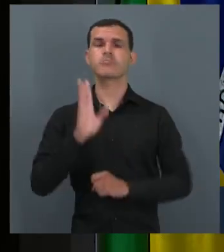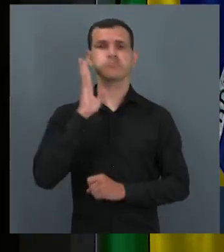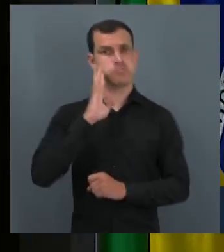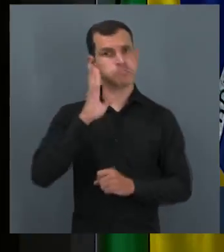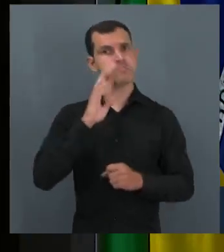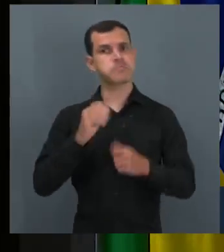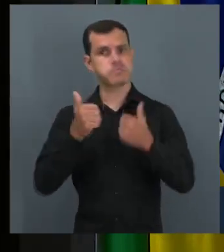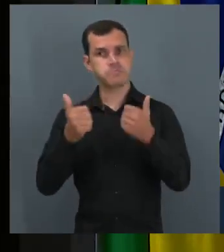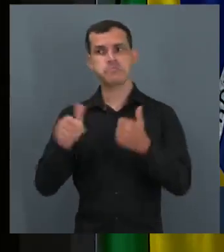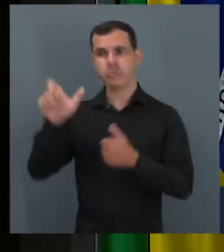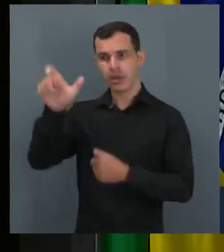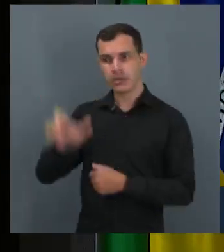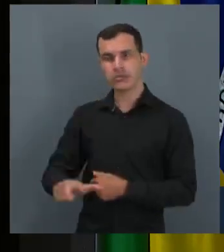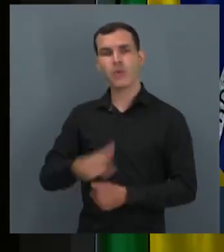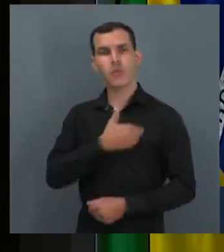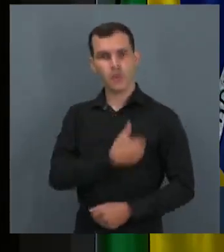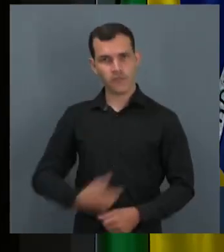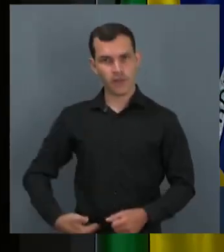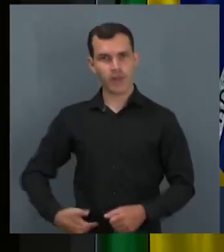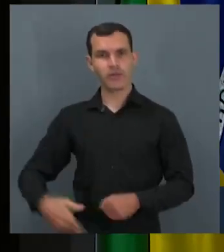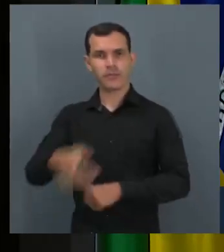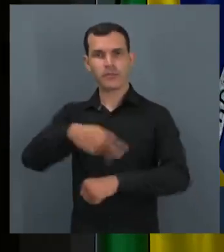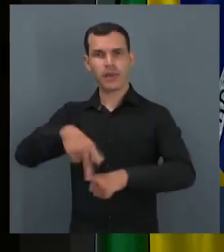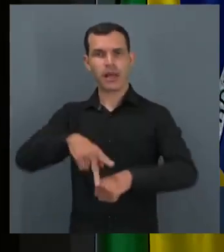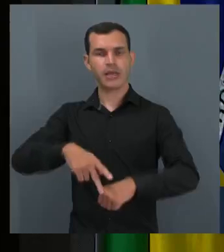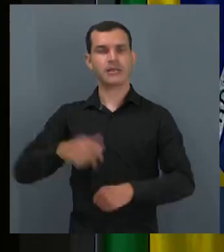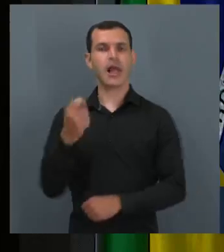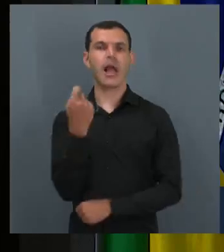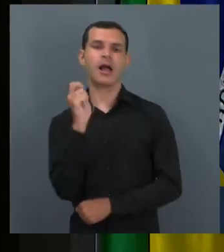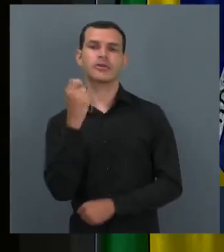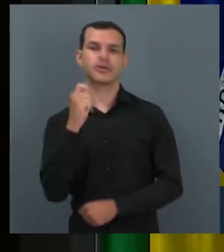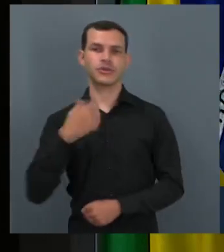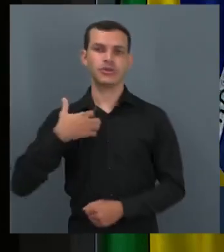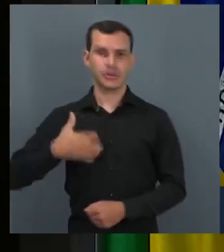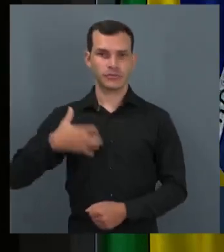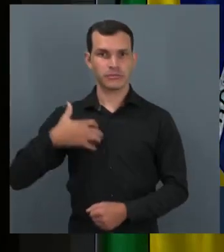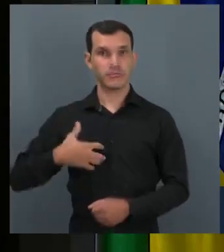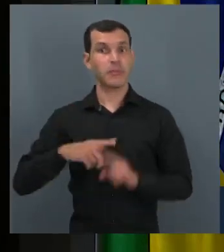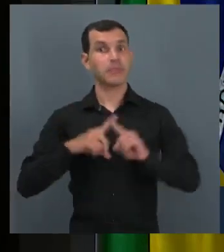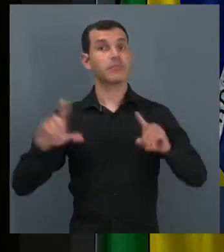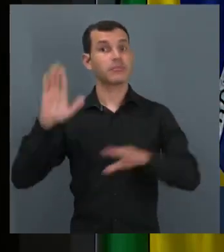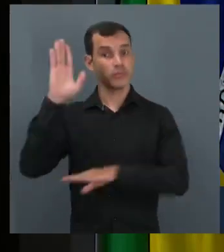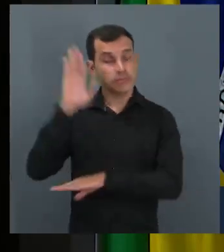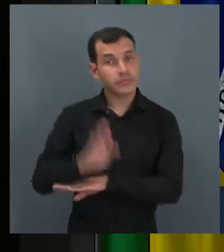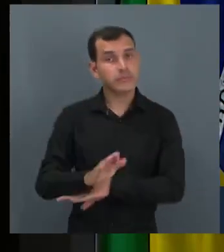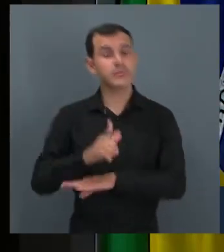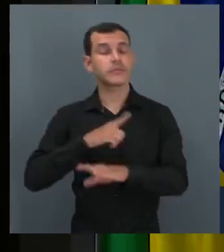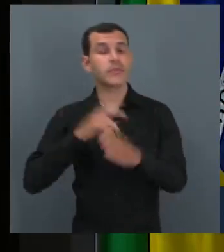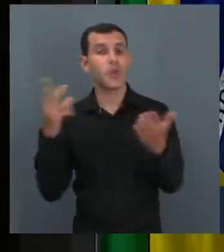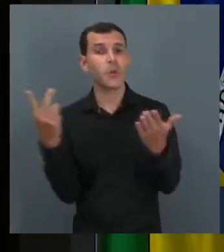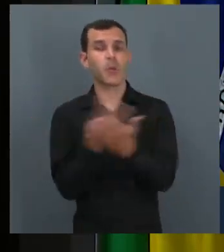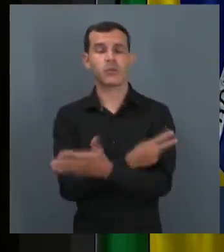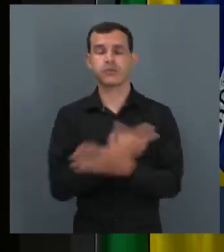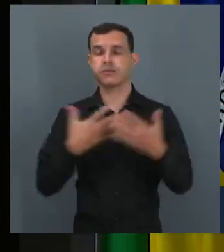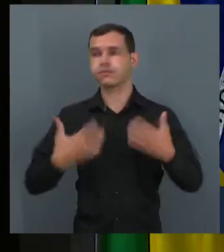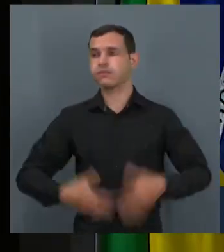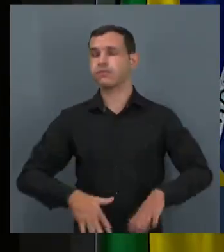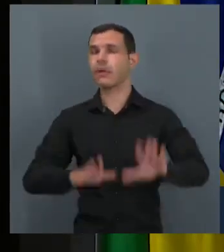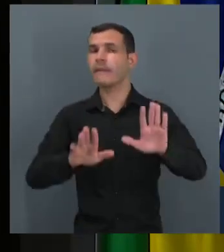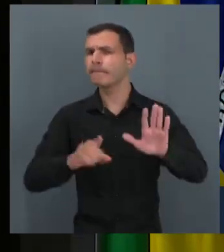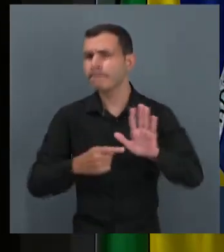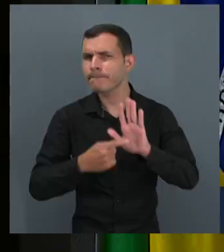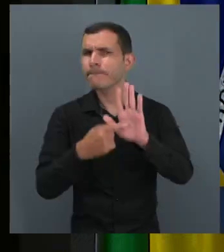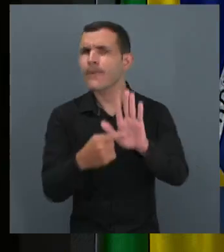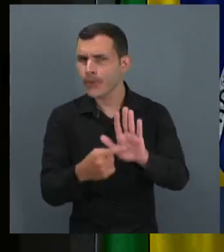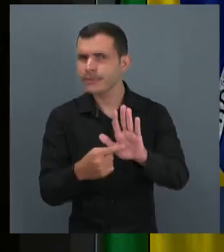com o governo argentino, mas à tarde nós tivemos um contratempo que mostra, e eu quero avisar